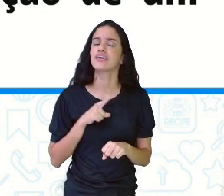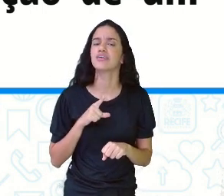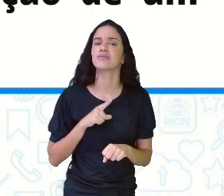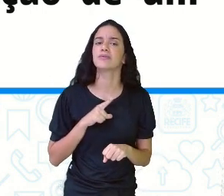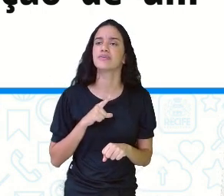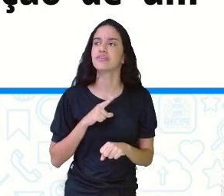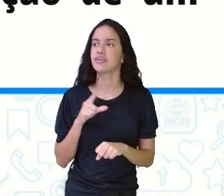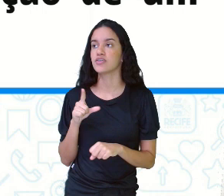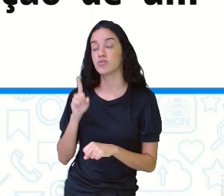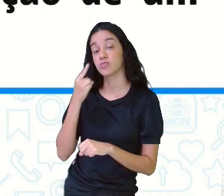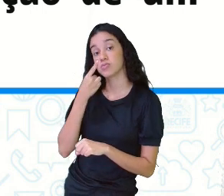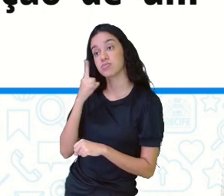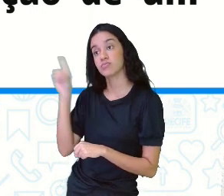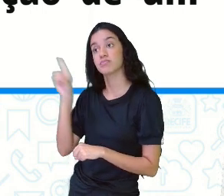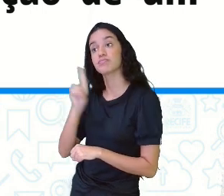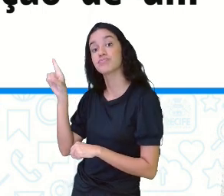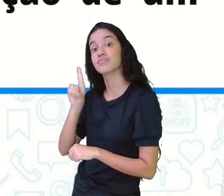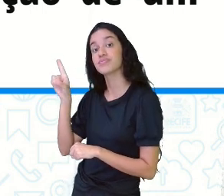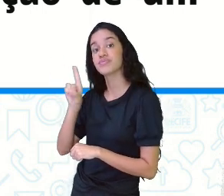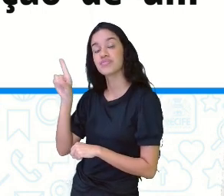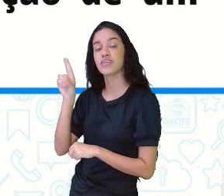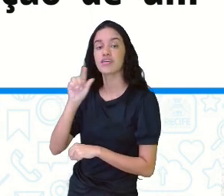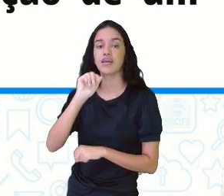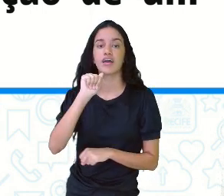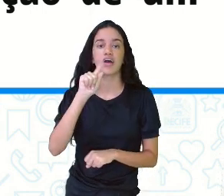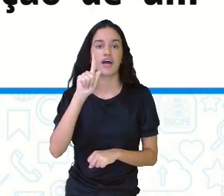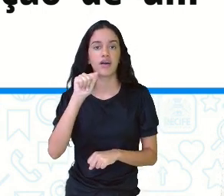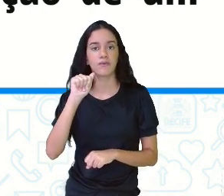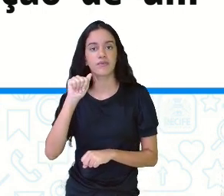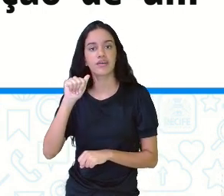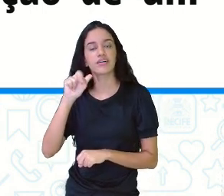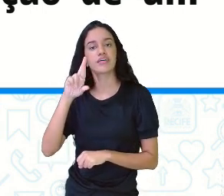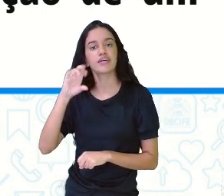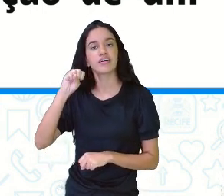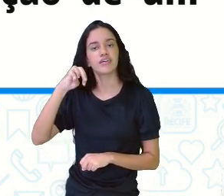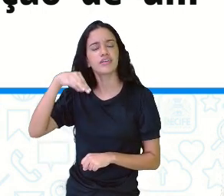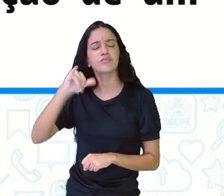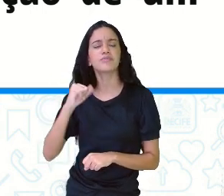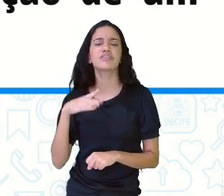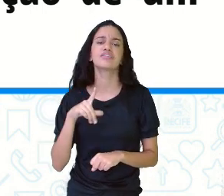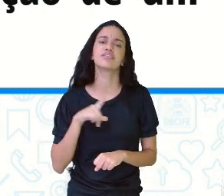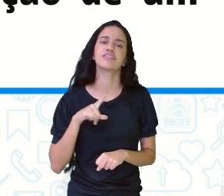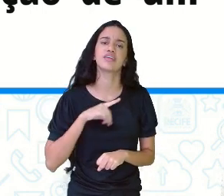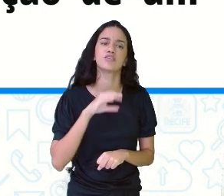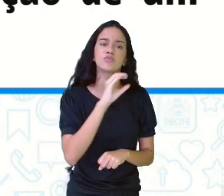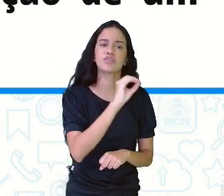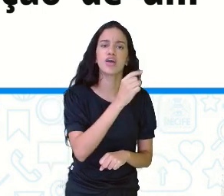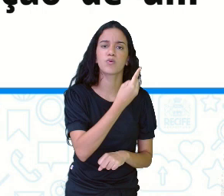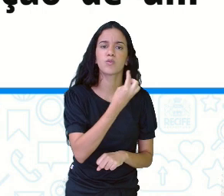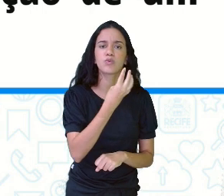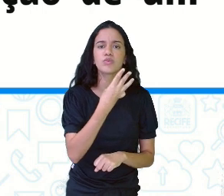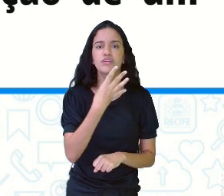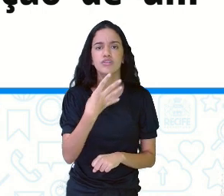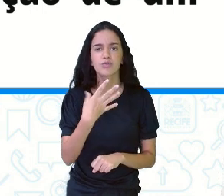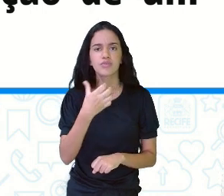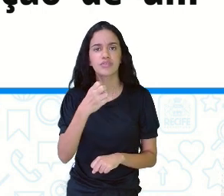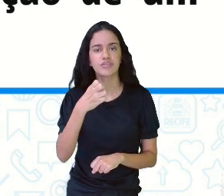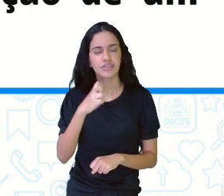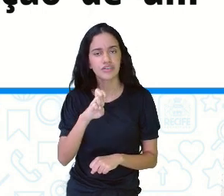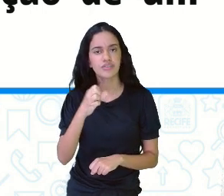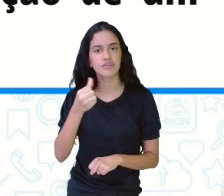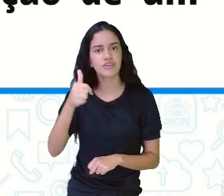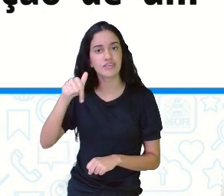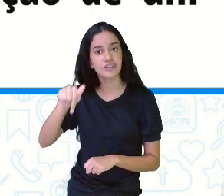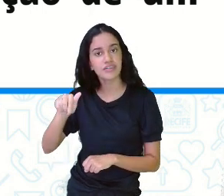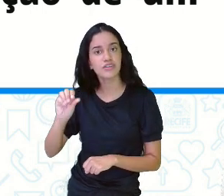meus símbolos, né, que são os algarismos, que tem o 0 ao 9, né? 0, 1, 2, 3, 4, 5, 6,